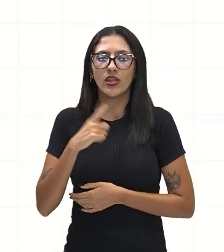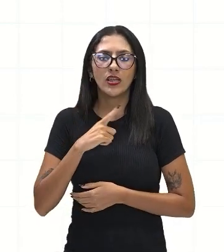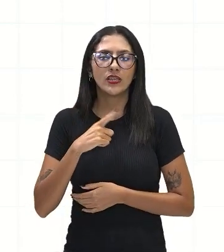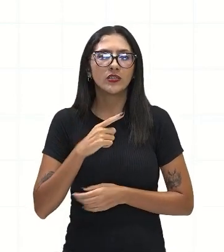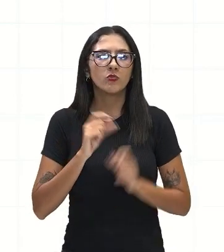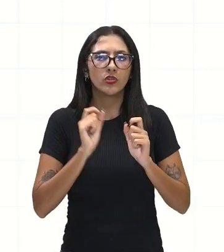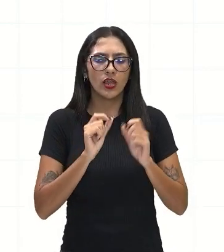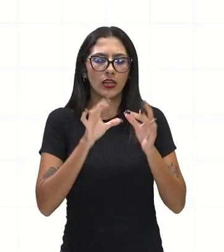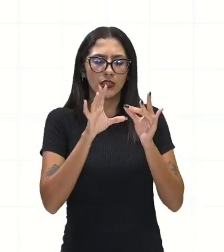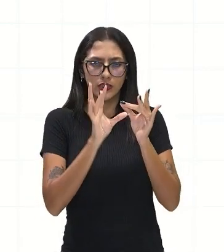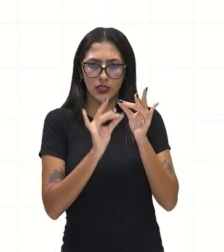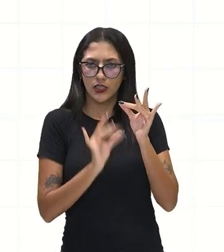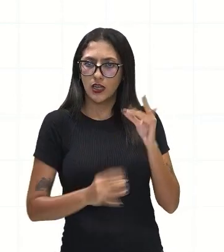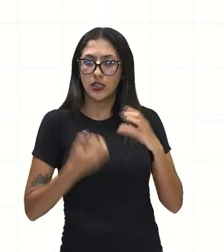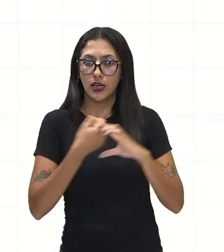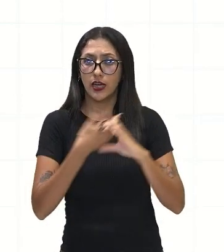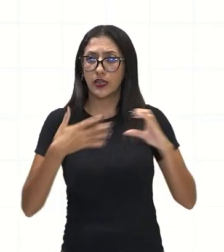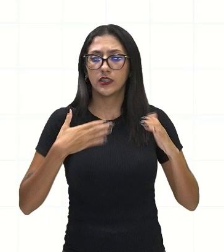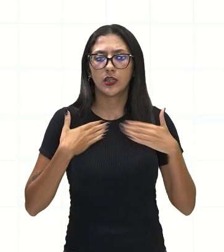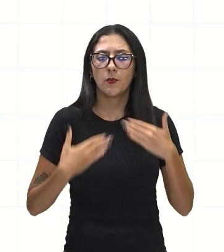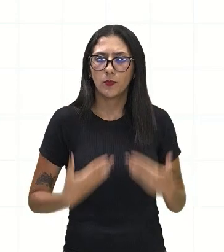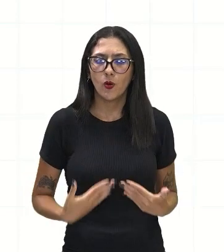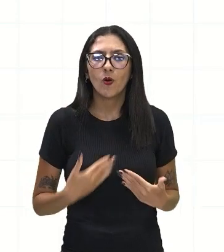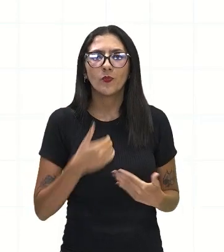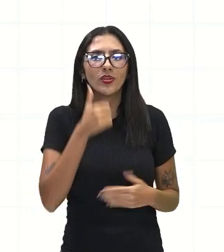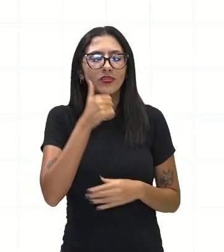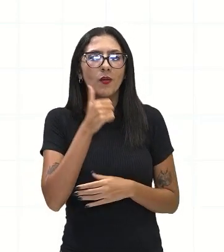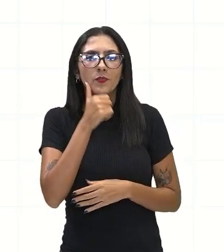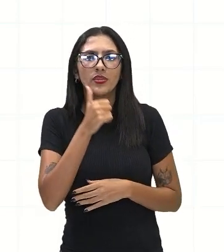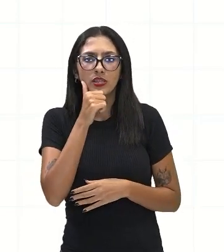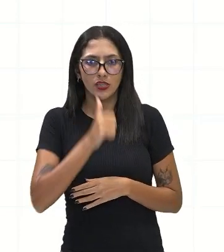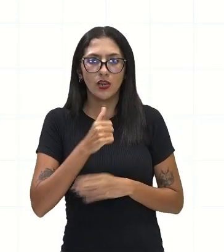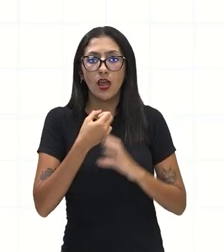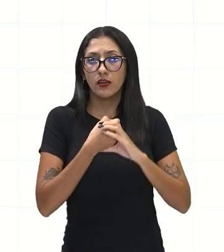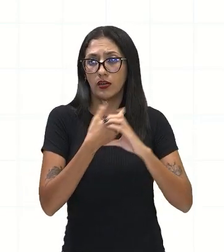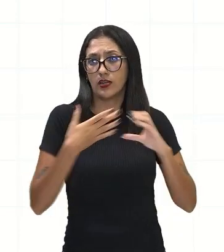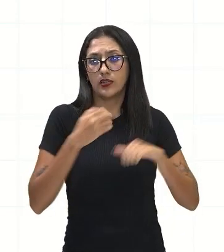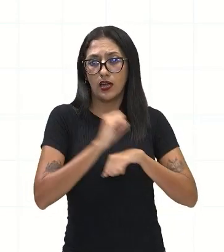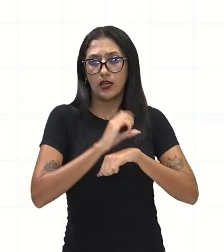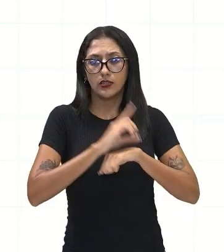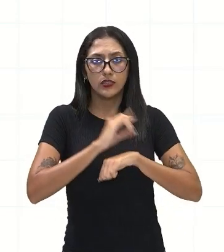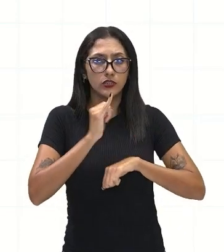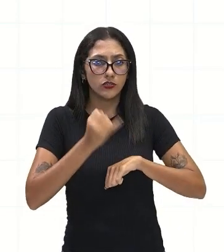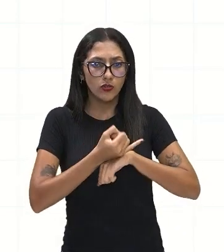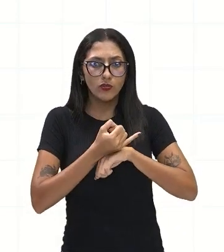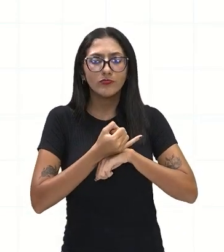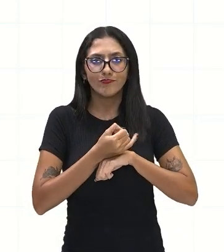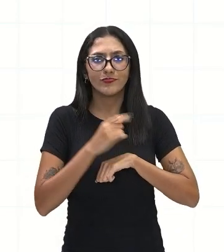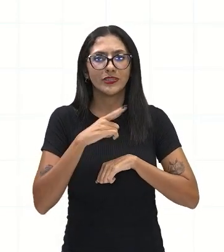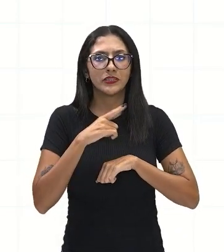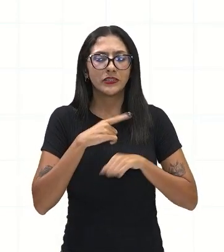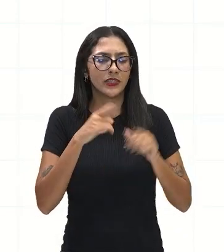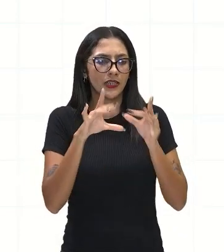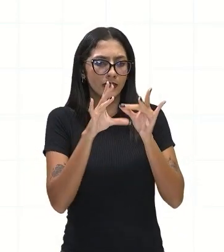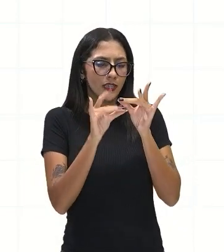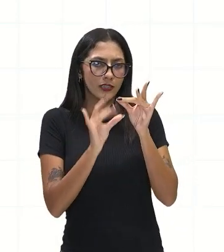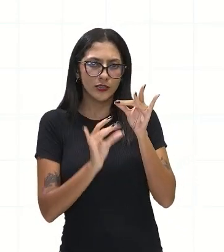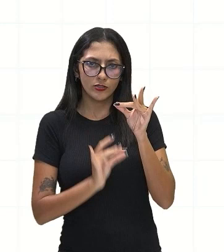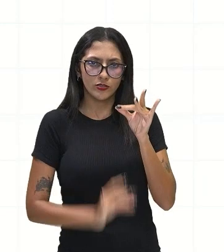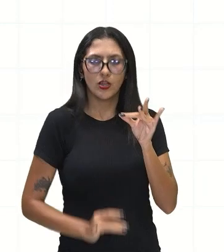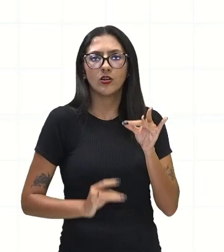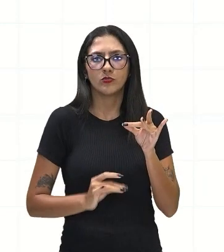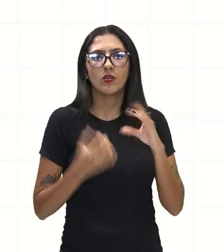nasceu pálida, de olhos claros e cabelos loiros, quase brancos. Está descrevendo, né?